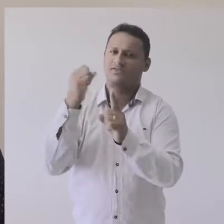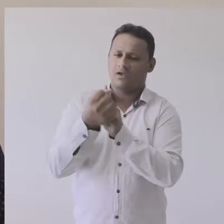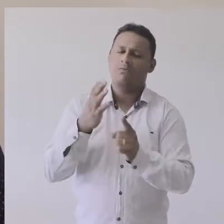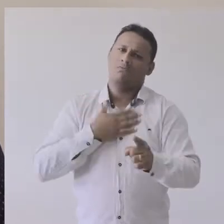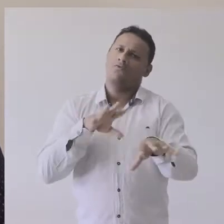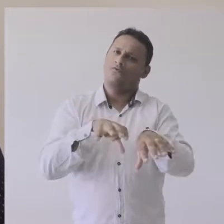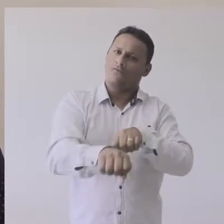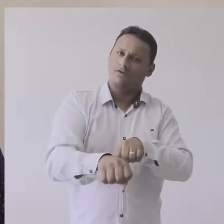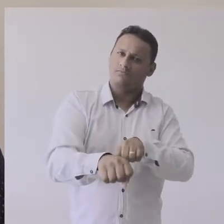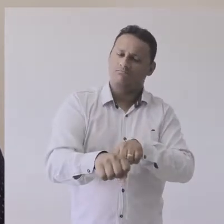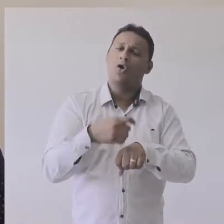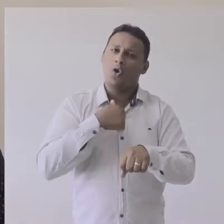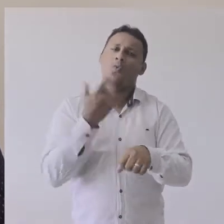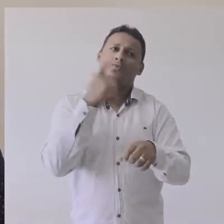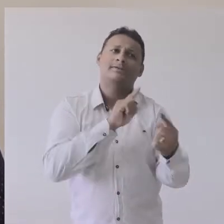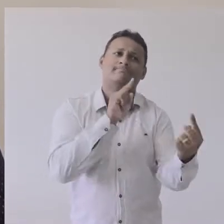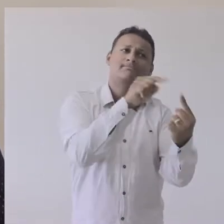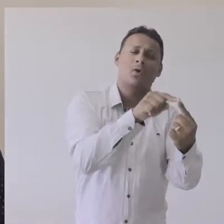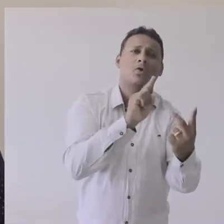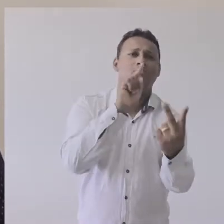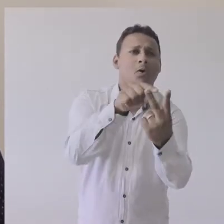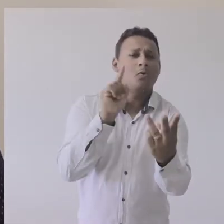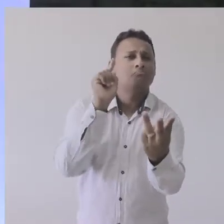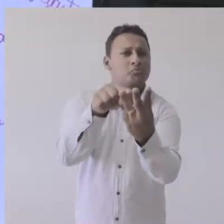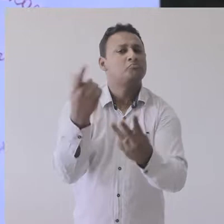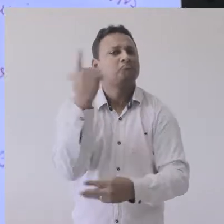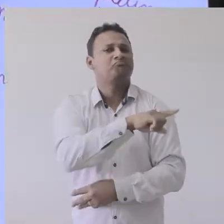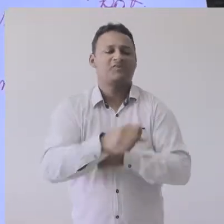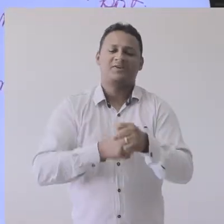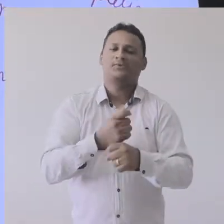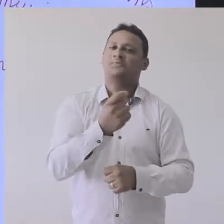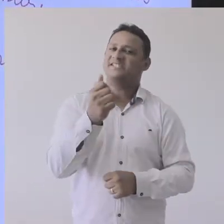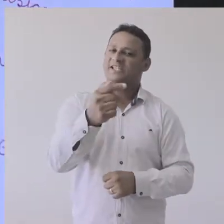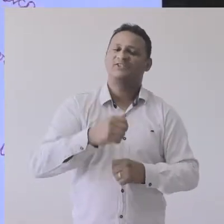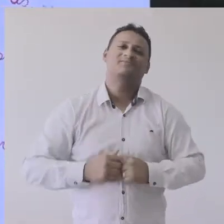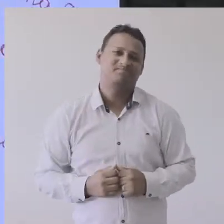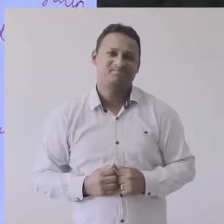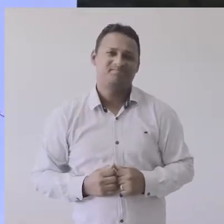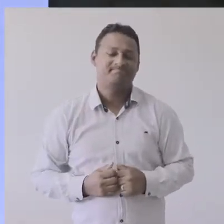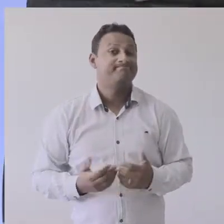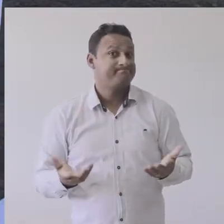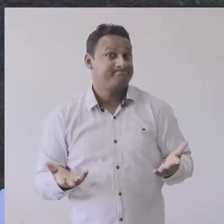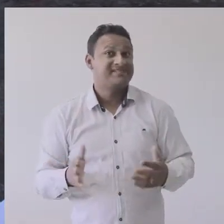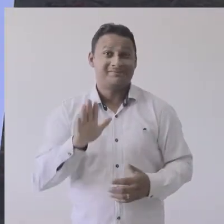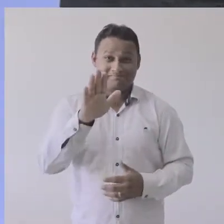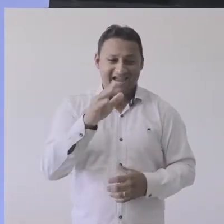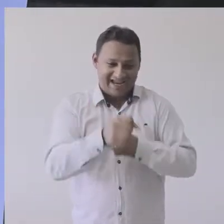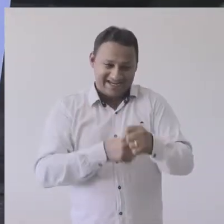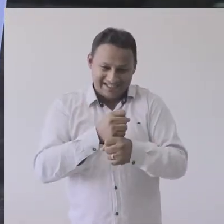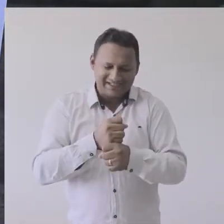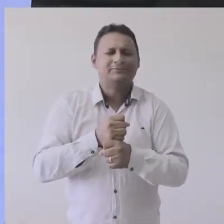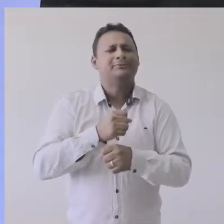formado. Todas as metas que eu me propus eu alcancei esse ano. Mas com tanta coisa que acontece durante o ano, nem